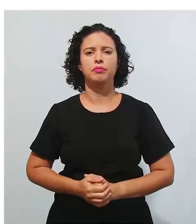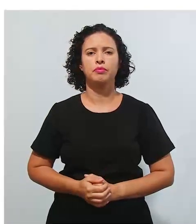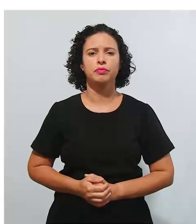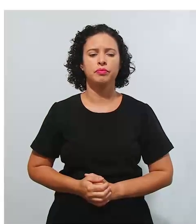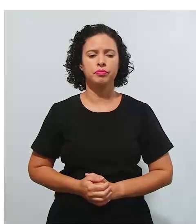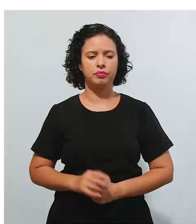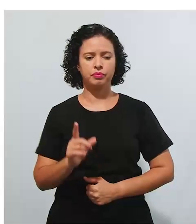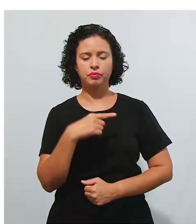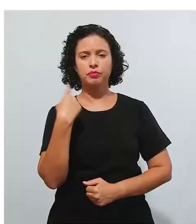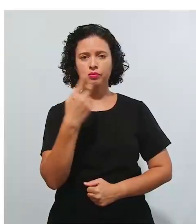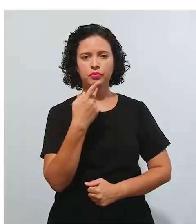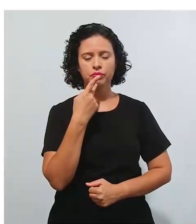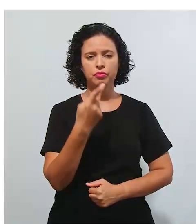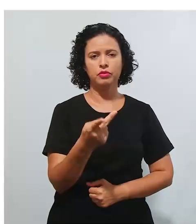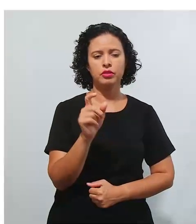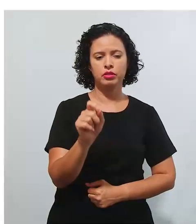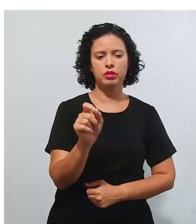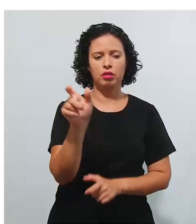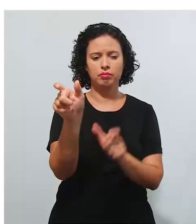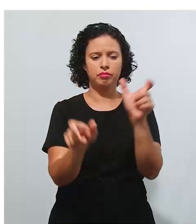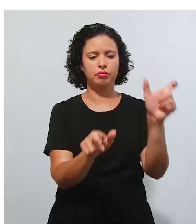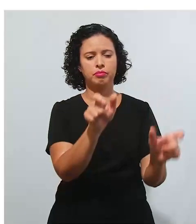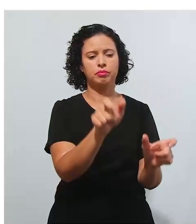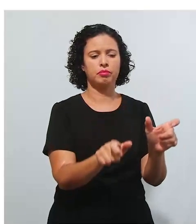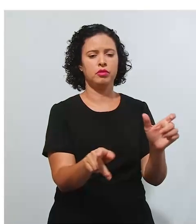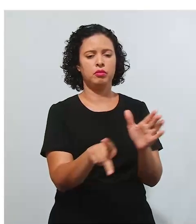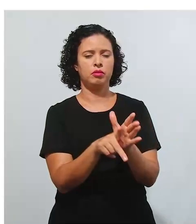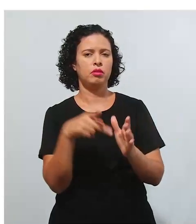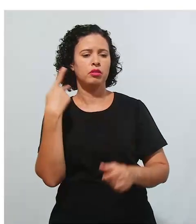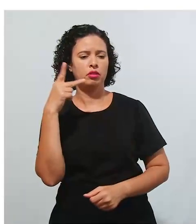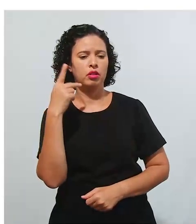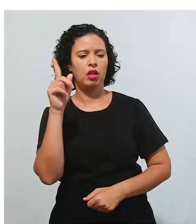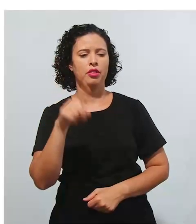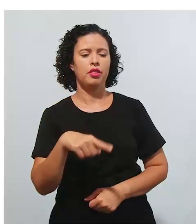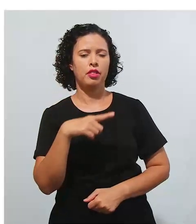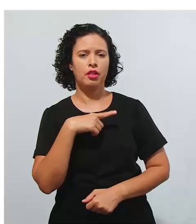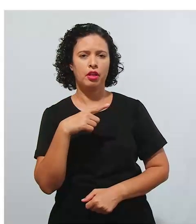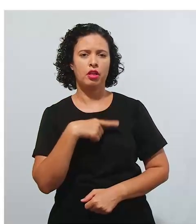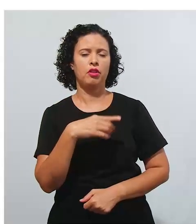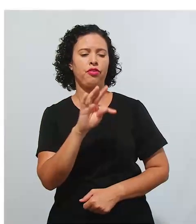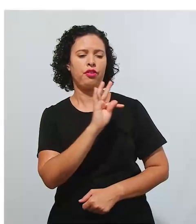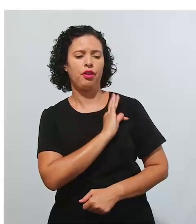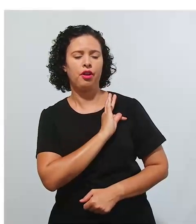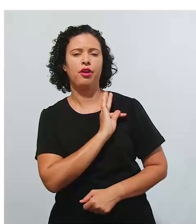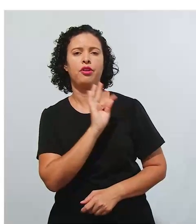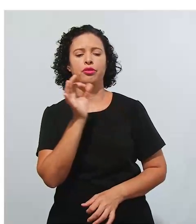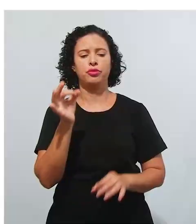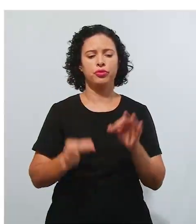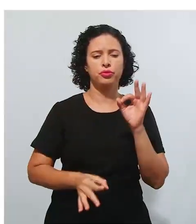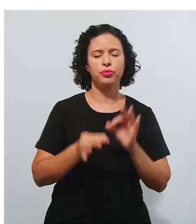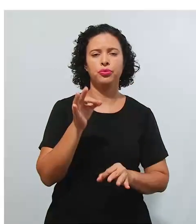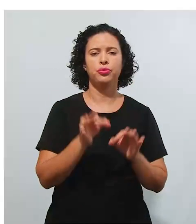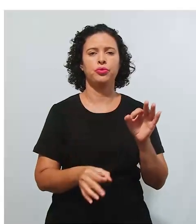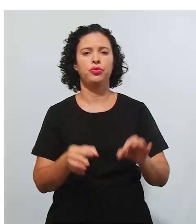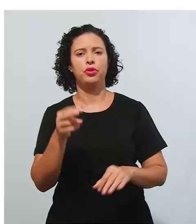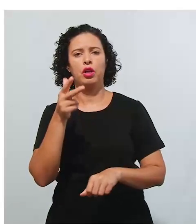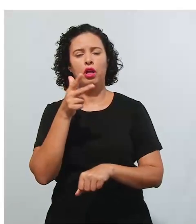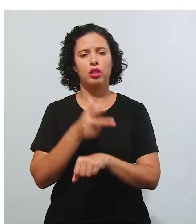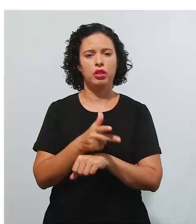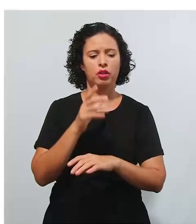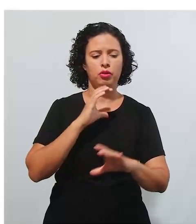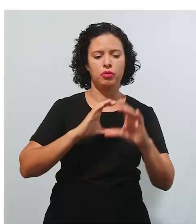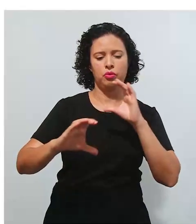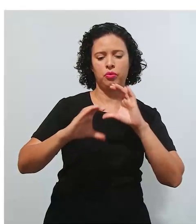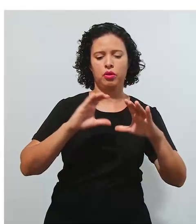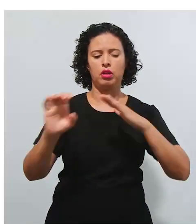Quando a gente fala dos atores envolvidos, a gente pensa também no corpo técnico, nos juízes, na mídia, nas